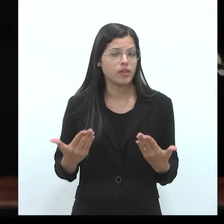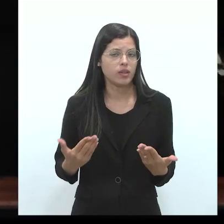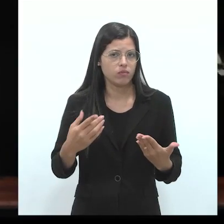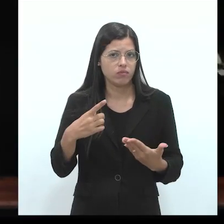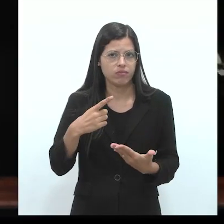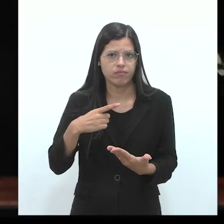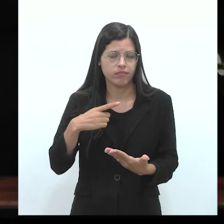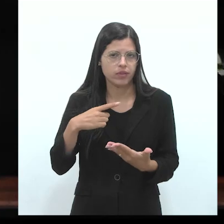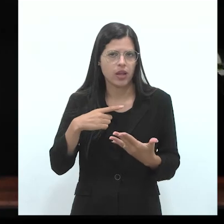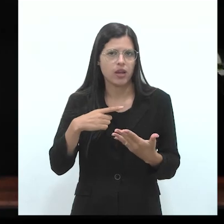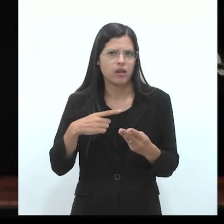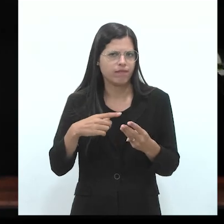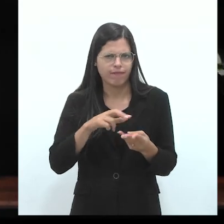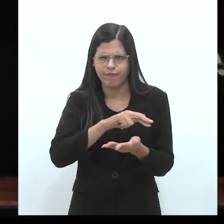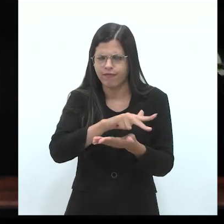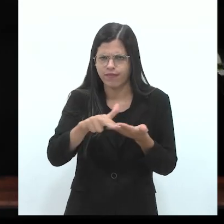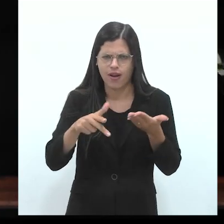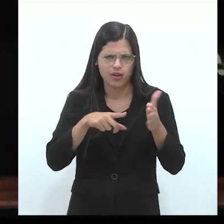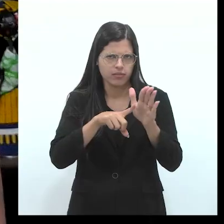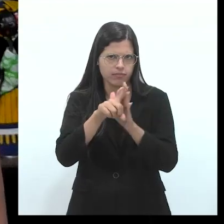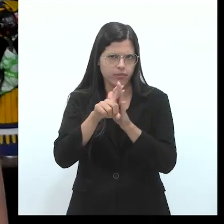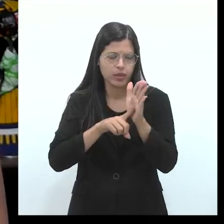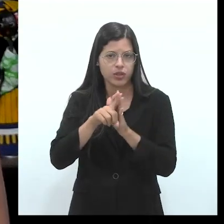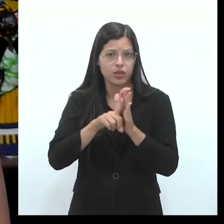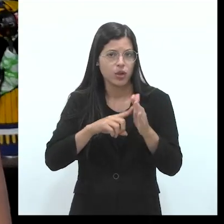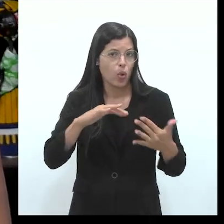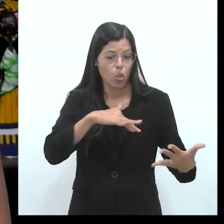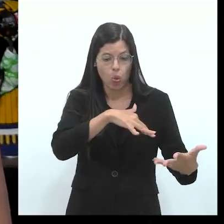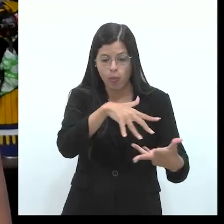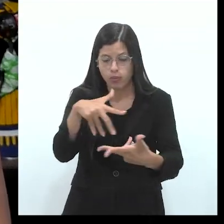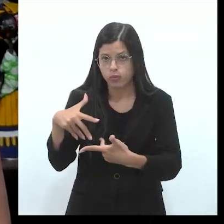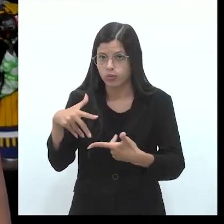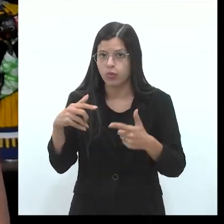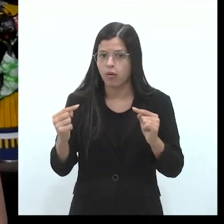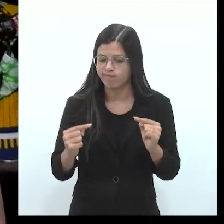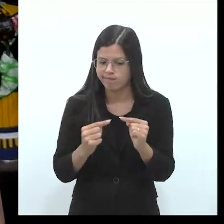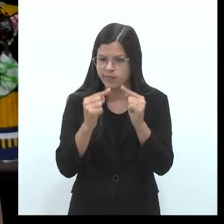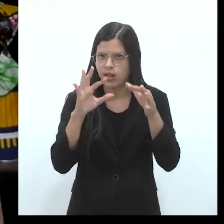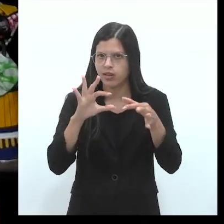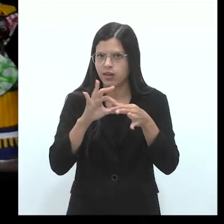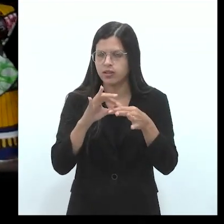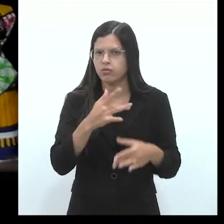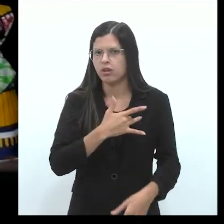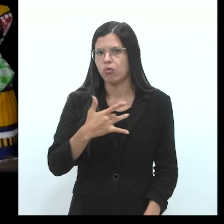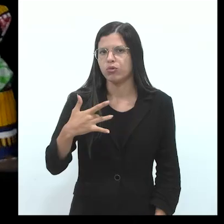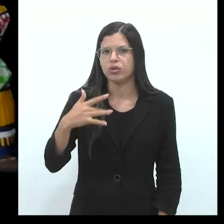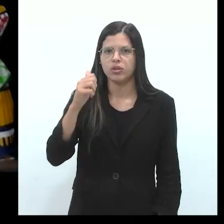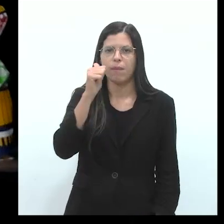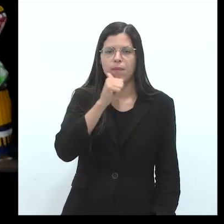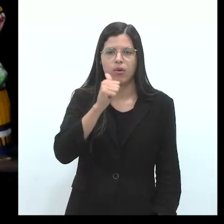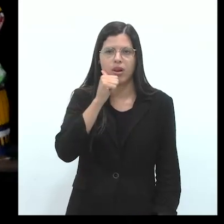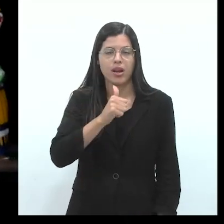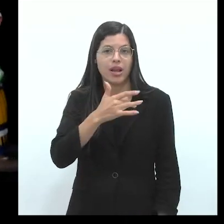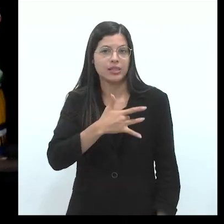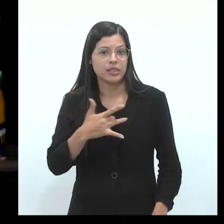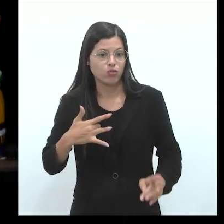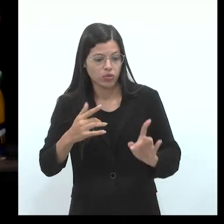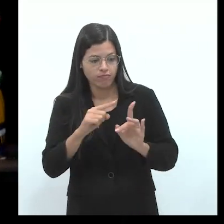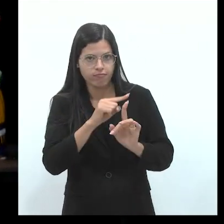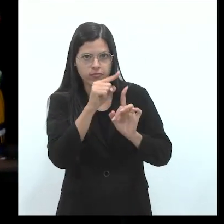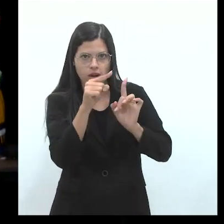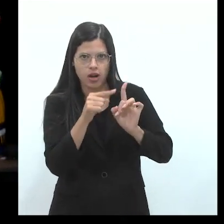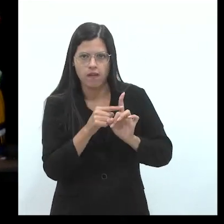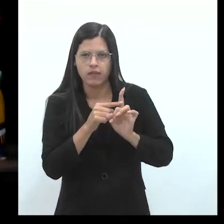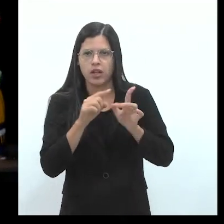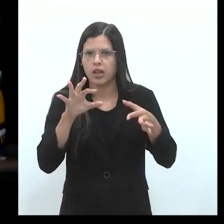Embora existam diversos estudos ao redor do planeta sobre essa ligação da saúde da mulher, da saúde perinatal em